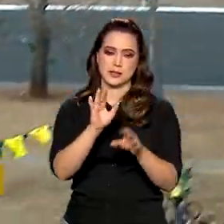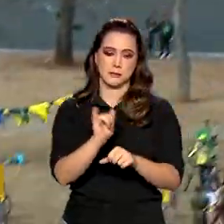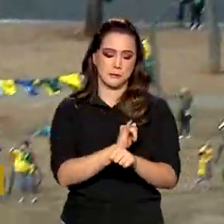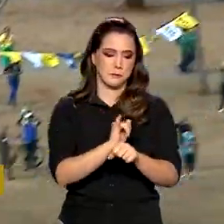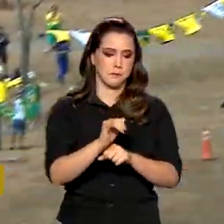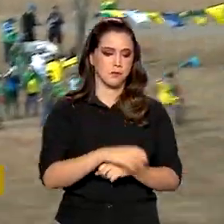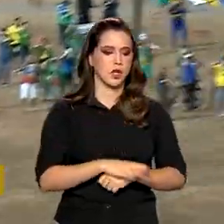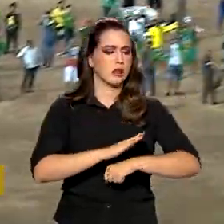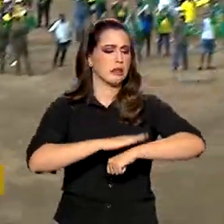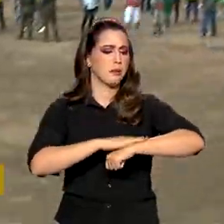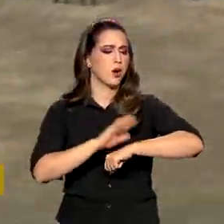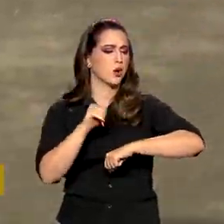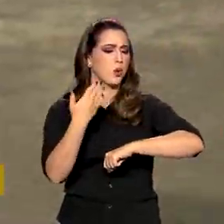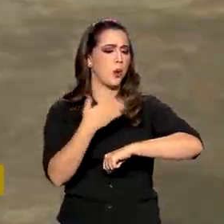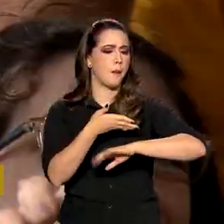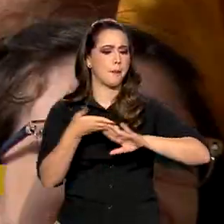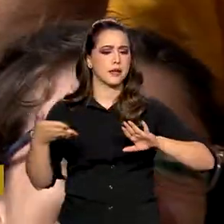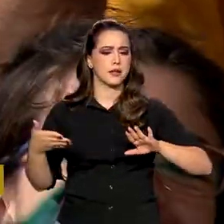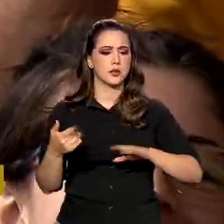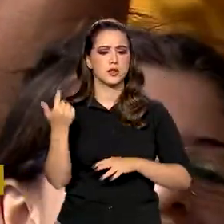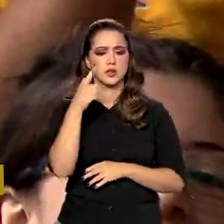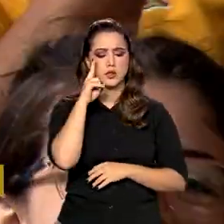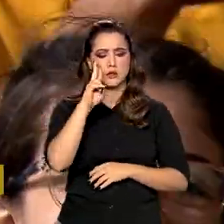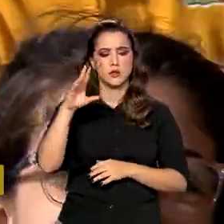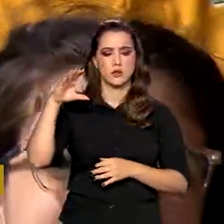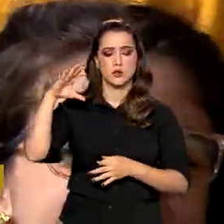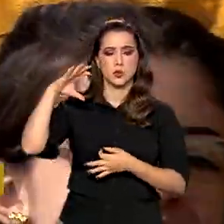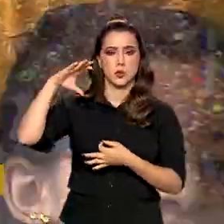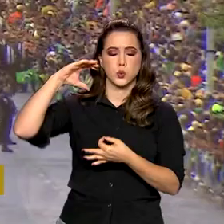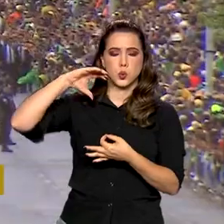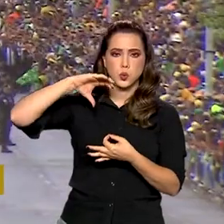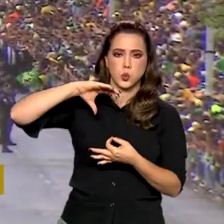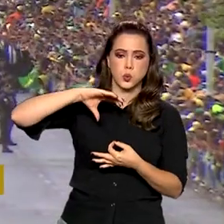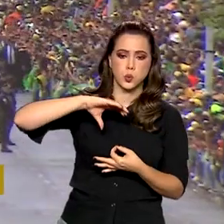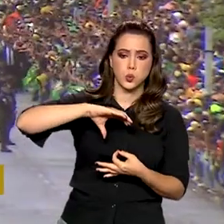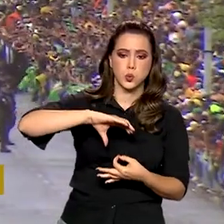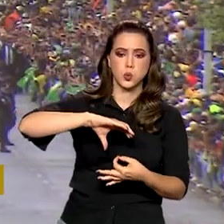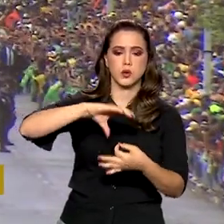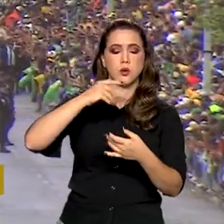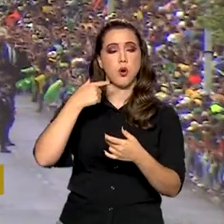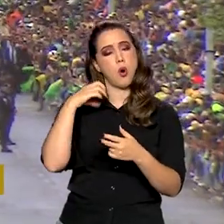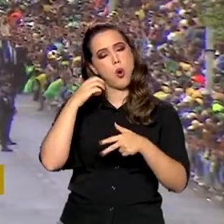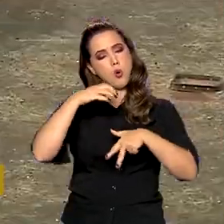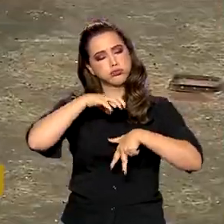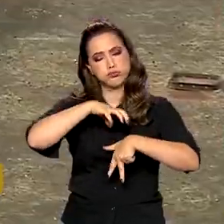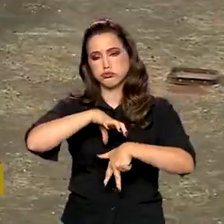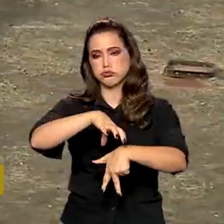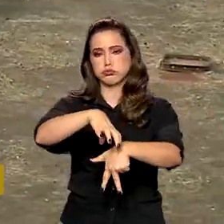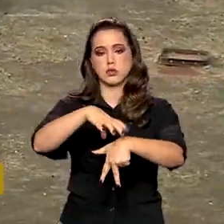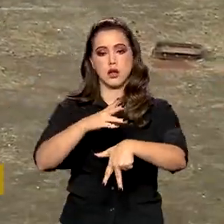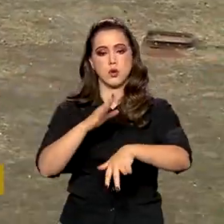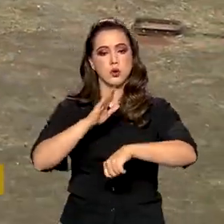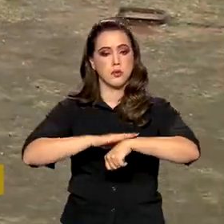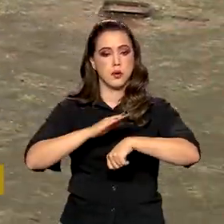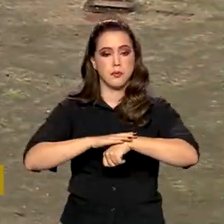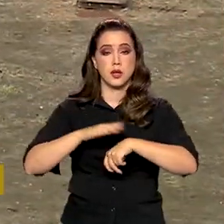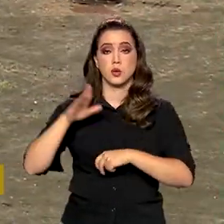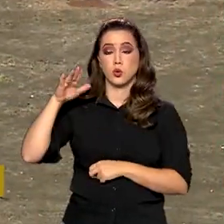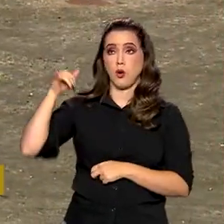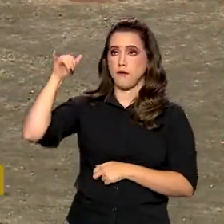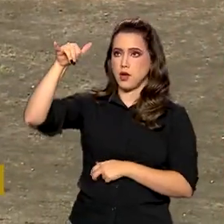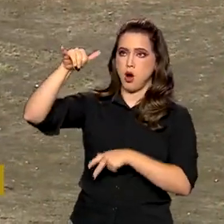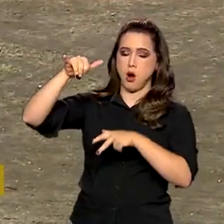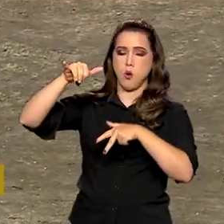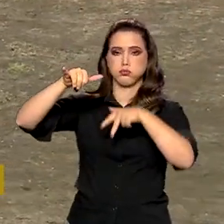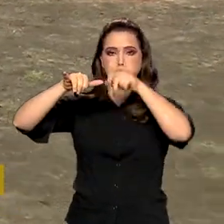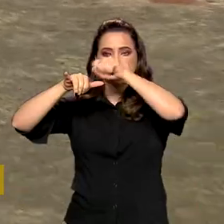quanto tempo, coronel? A gente vê aí mais uma aterrissagem nesse momento. Desde que ele sai do avião, desde que ele salta até a aterrissagem. Tem aí um